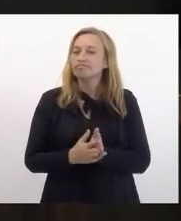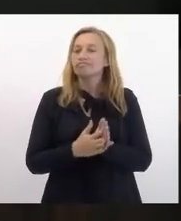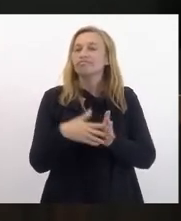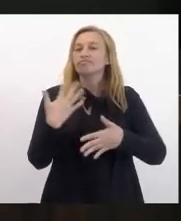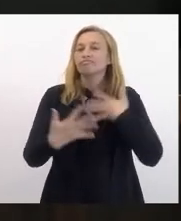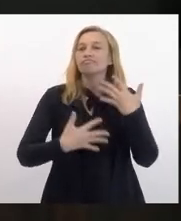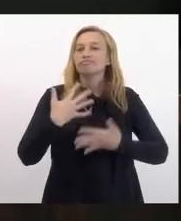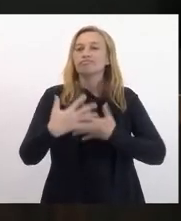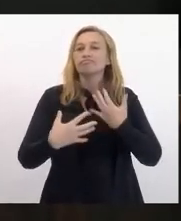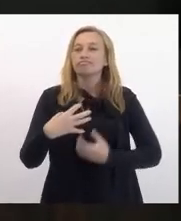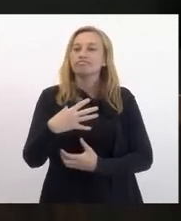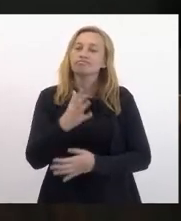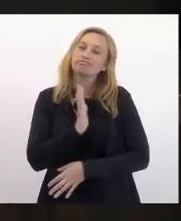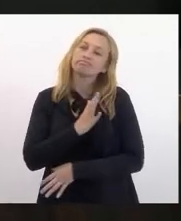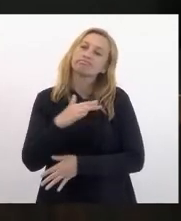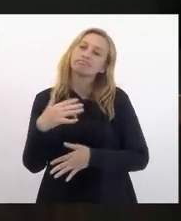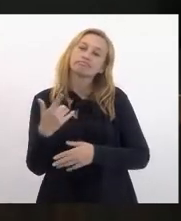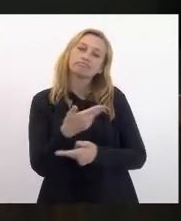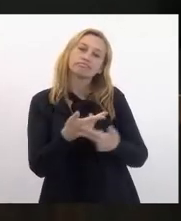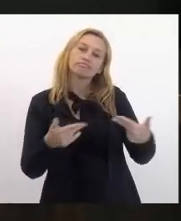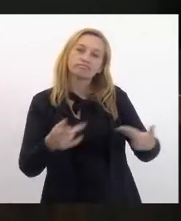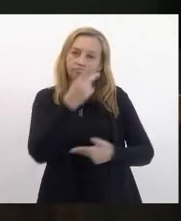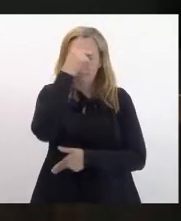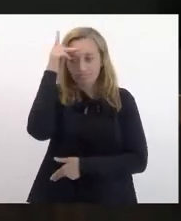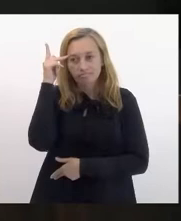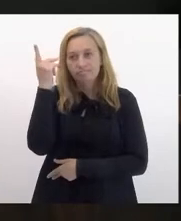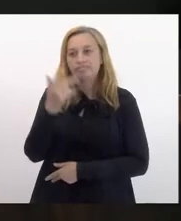alegra o coração de muita gente, né?